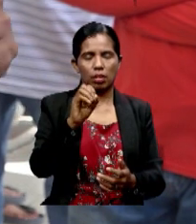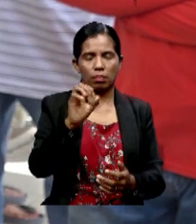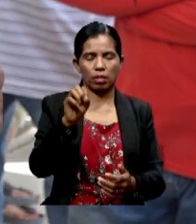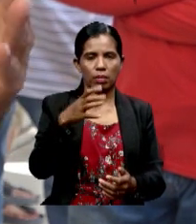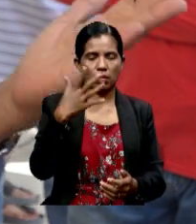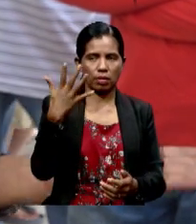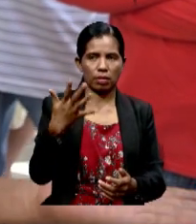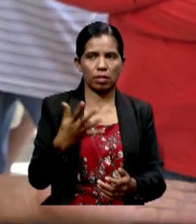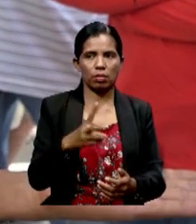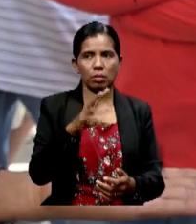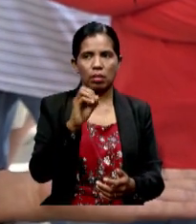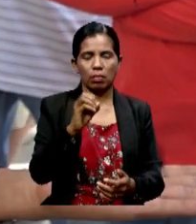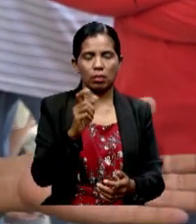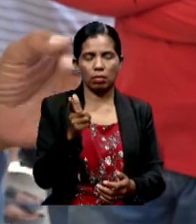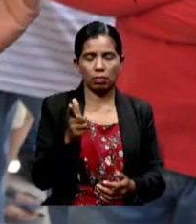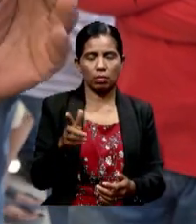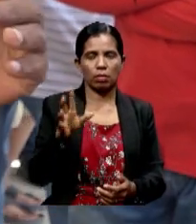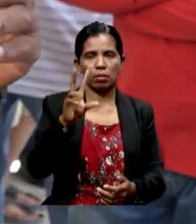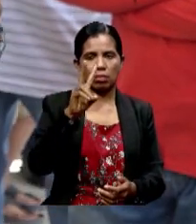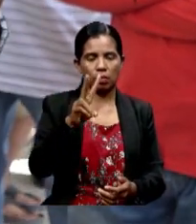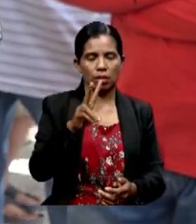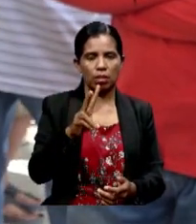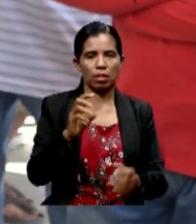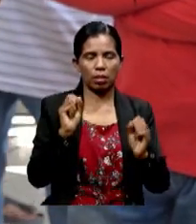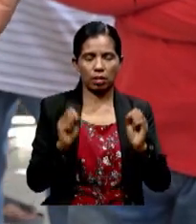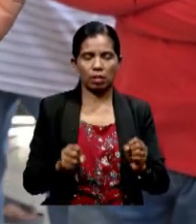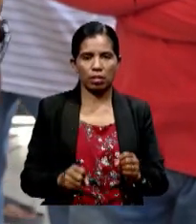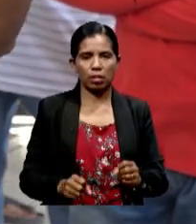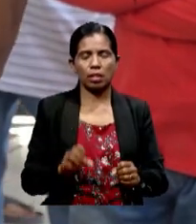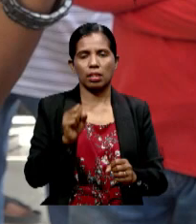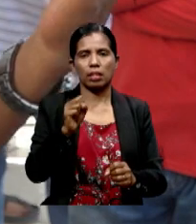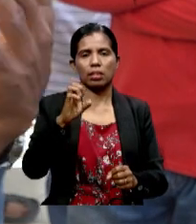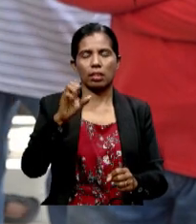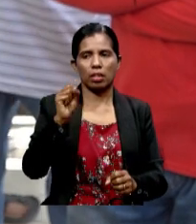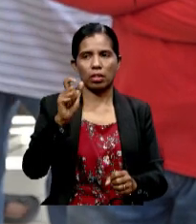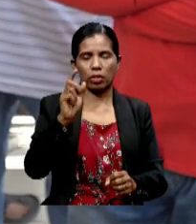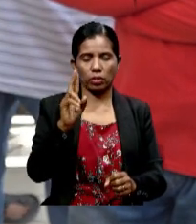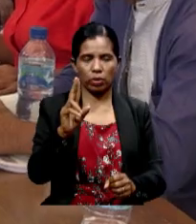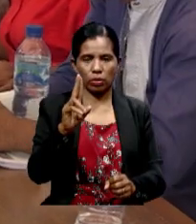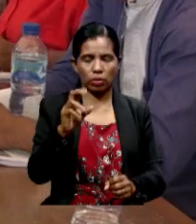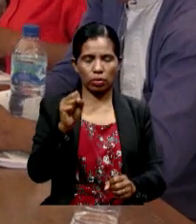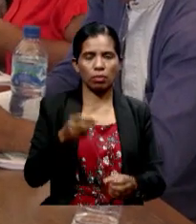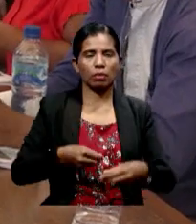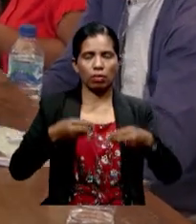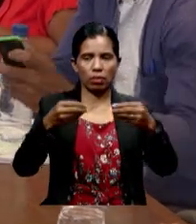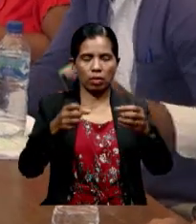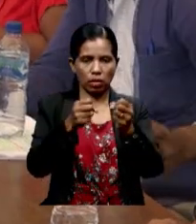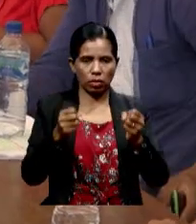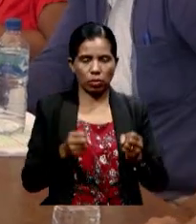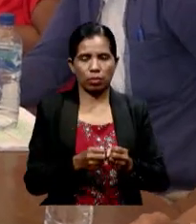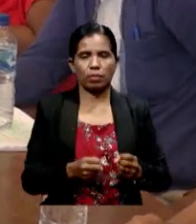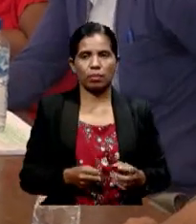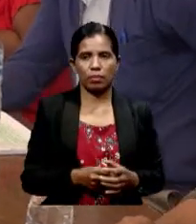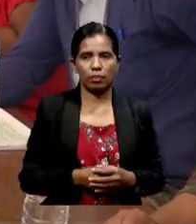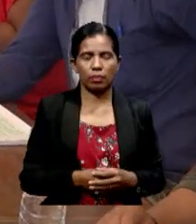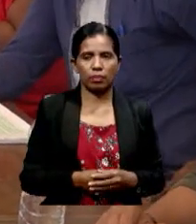census 2022 sira clau. Quando lá ona ka census fo fila fali, governo tem ka tuma suku. E a lorong hito fulan dezembro